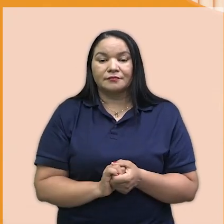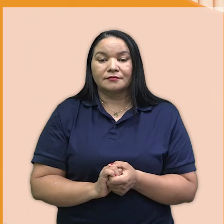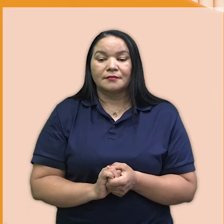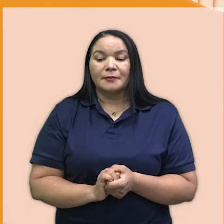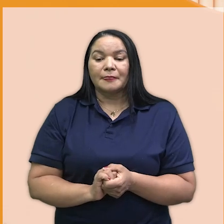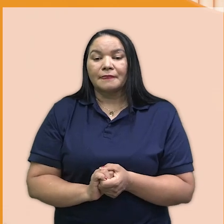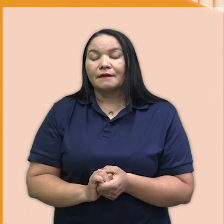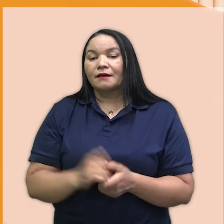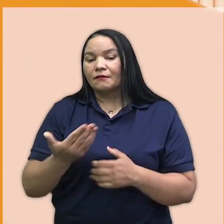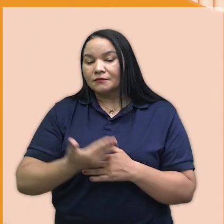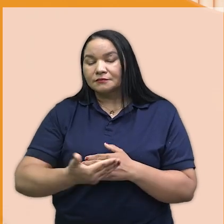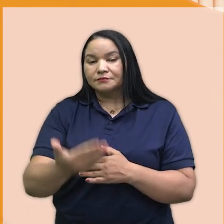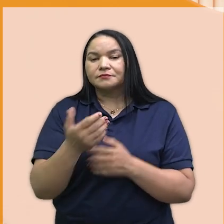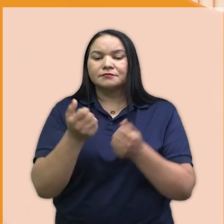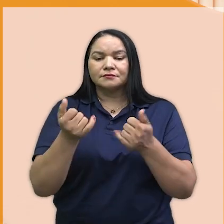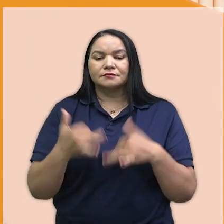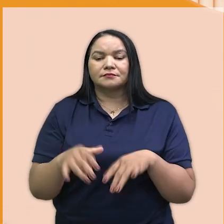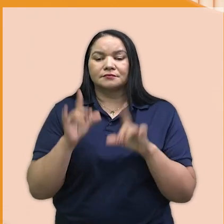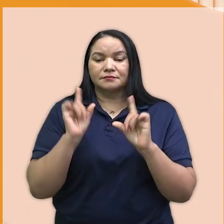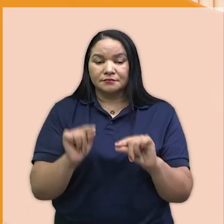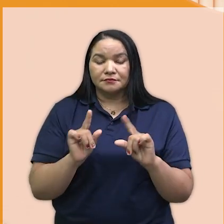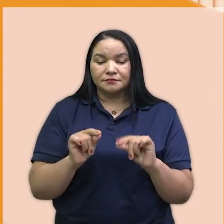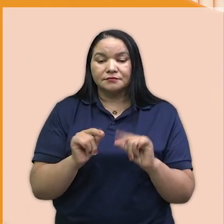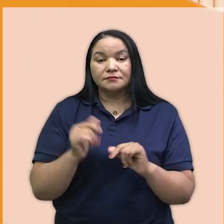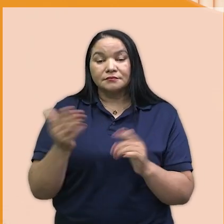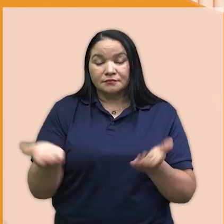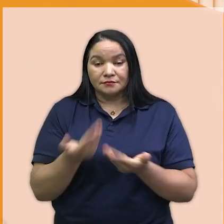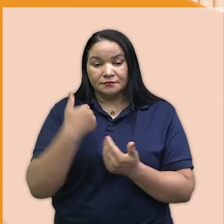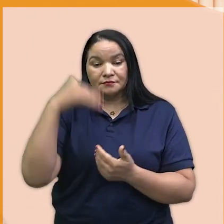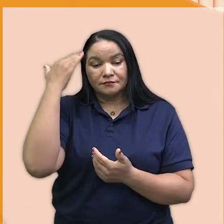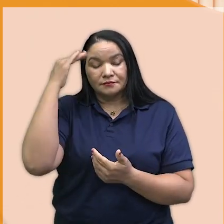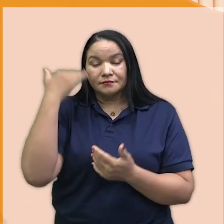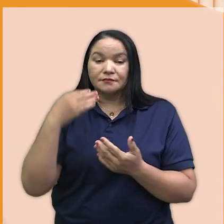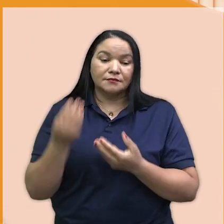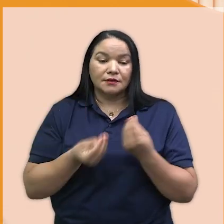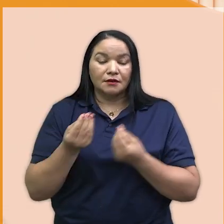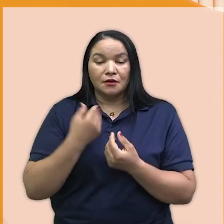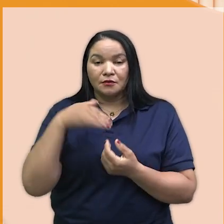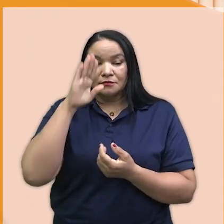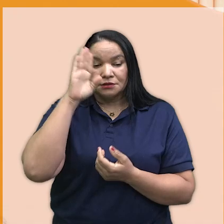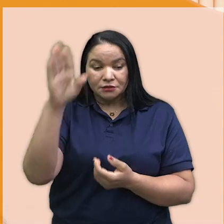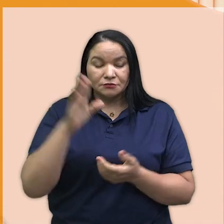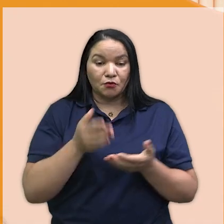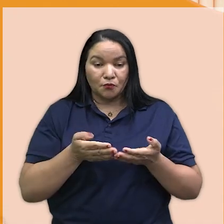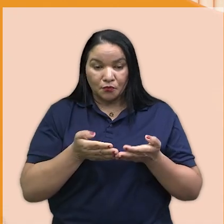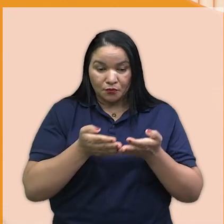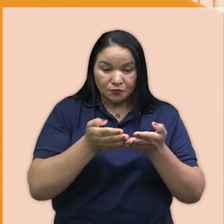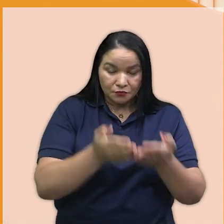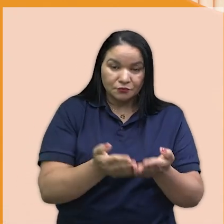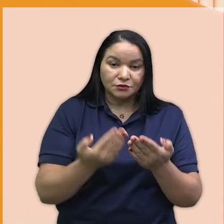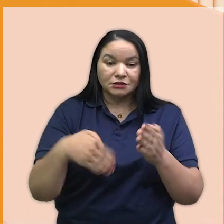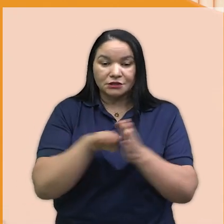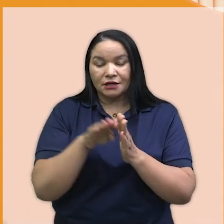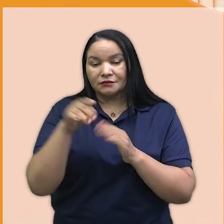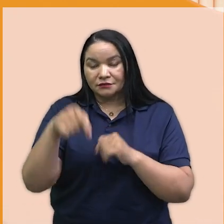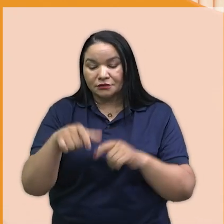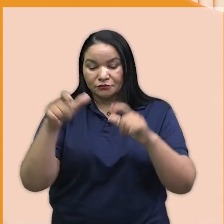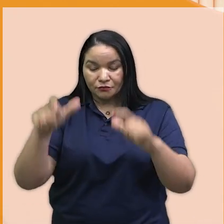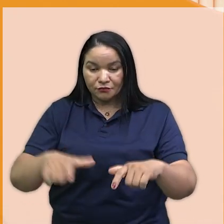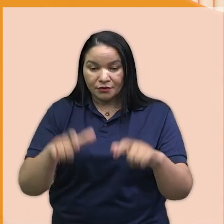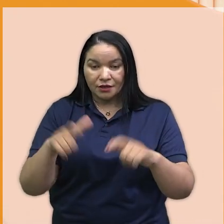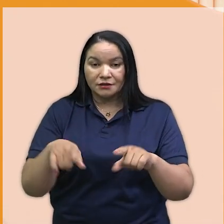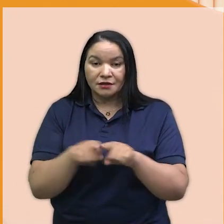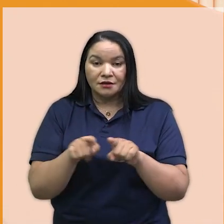Bem, dando continuidade, a gente vai entender um pouco quais foram as principais expedições que vieram para essa região